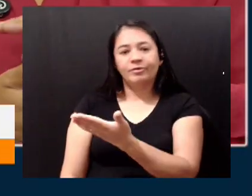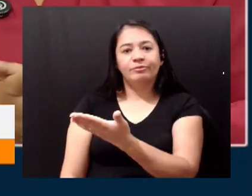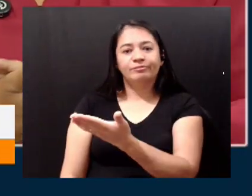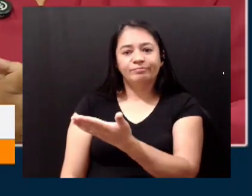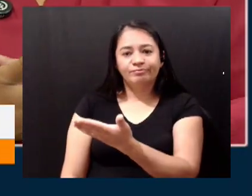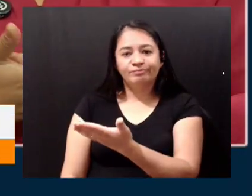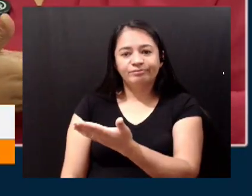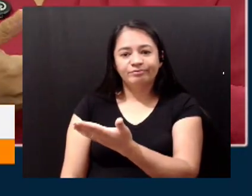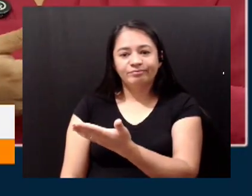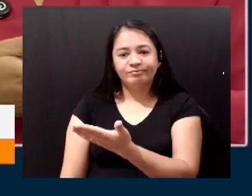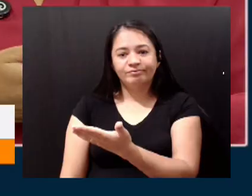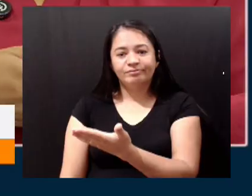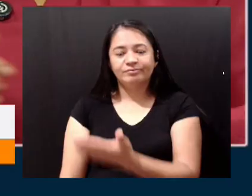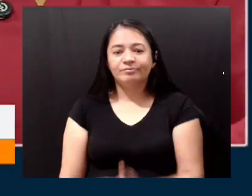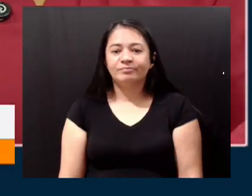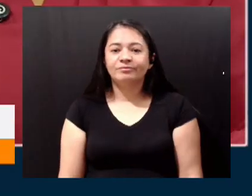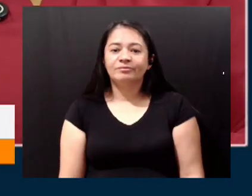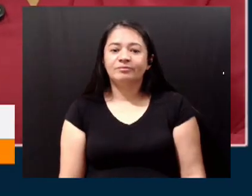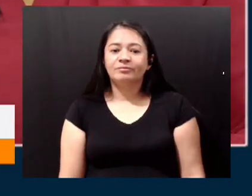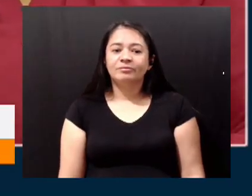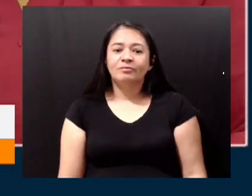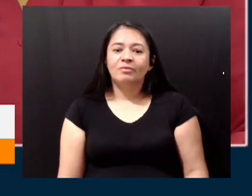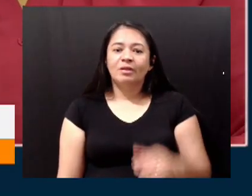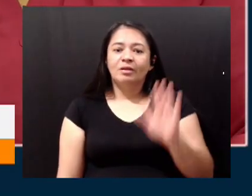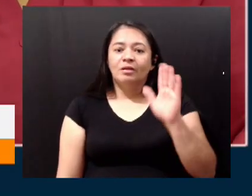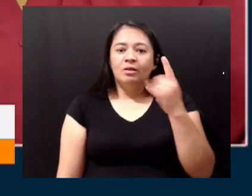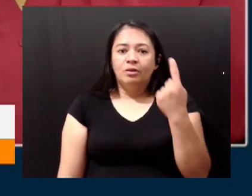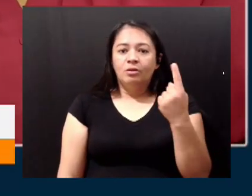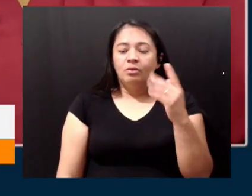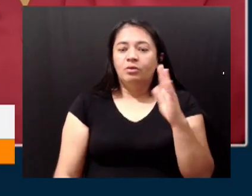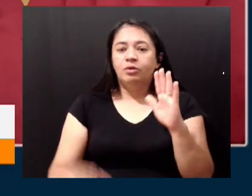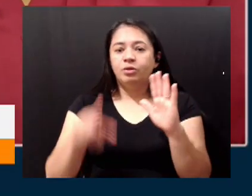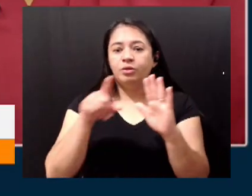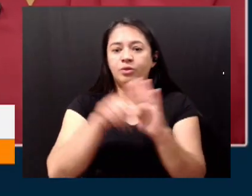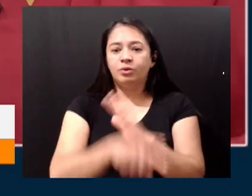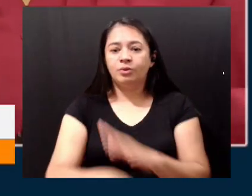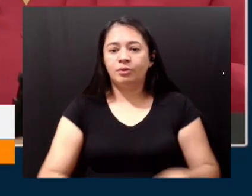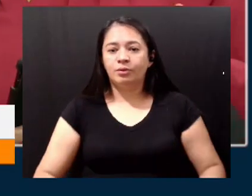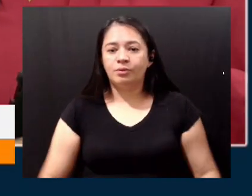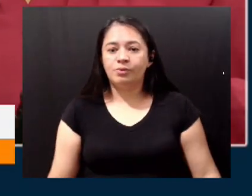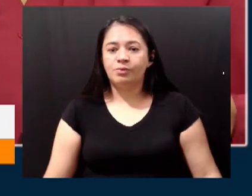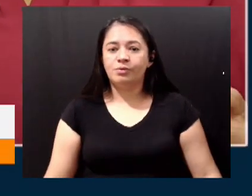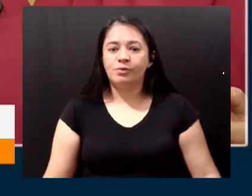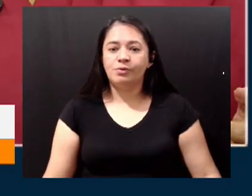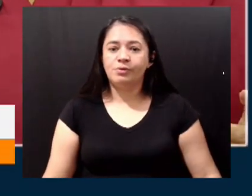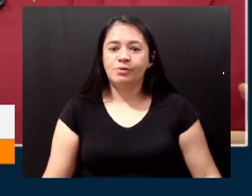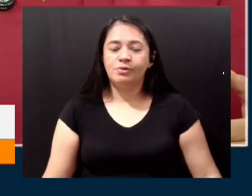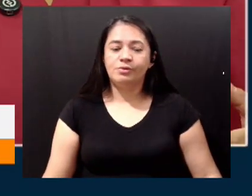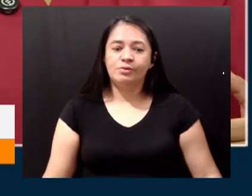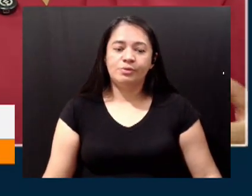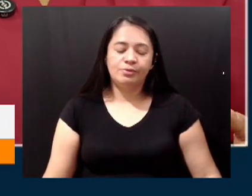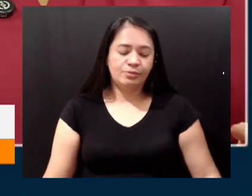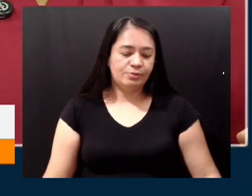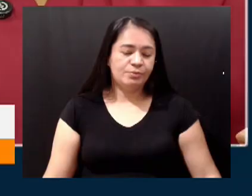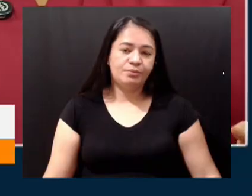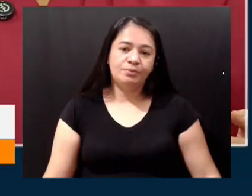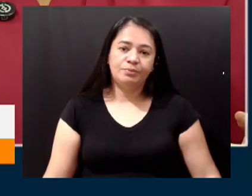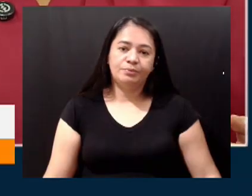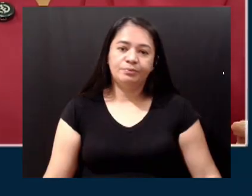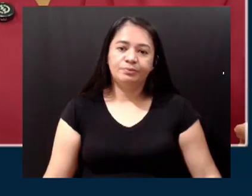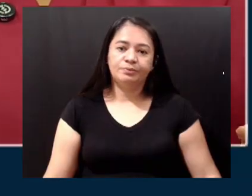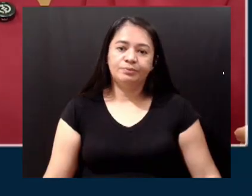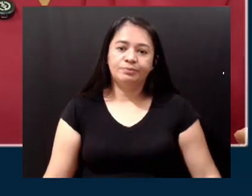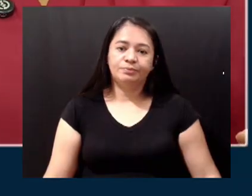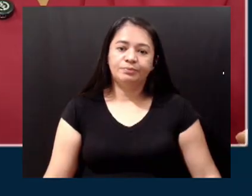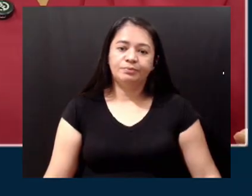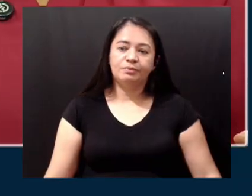obrigada. Vamos lá, mais uma pergunta, a gente direciona essa pergunta para a doutora e daqui a pouquinho a gente já vai para as considerações finais. Pode ser, produção?